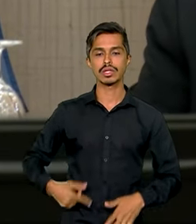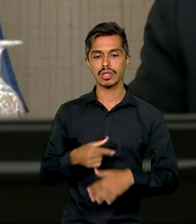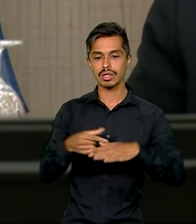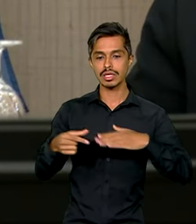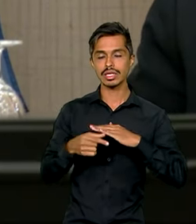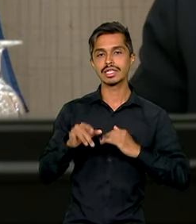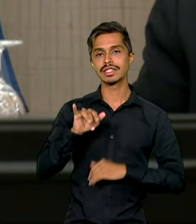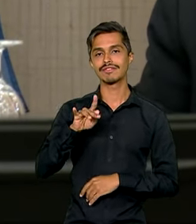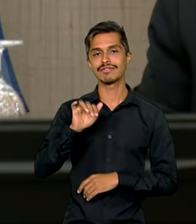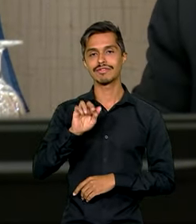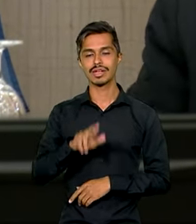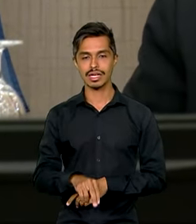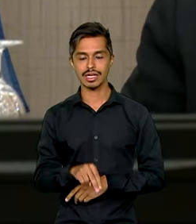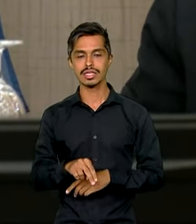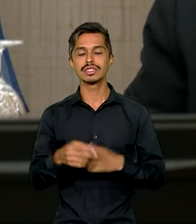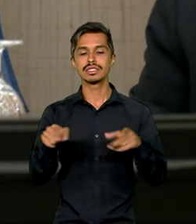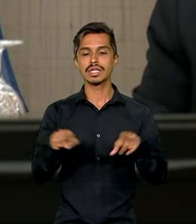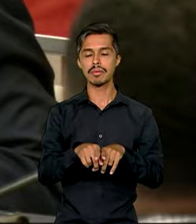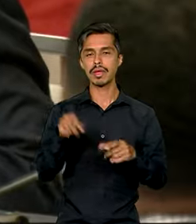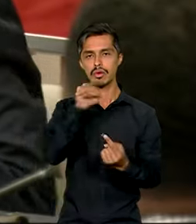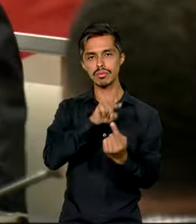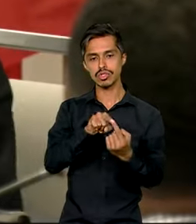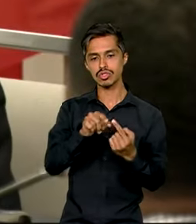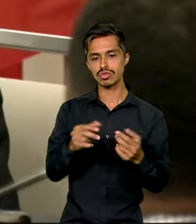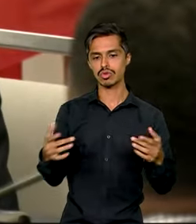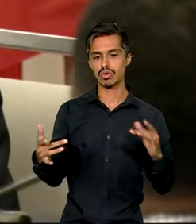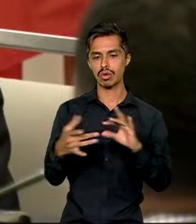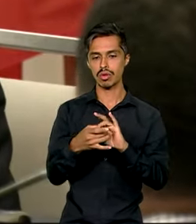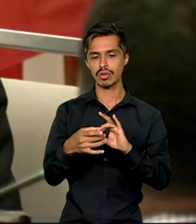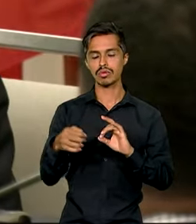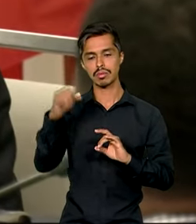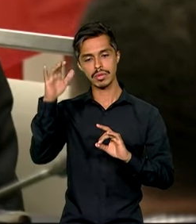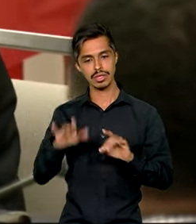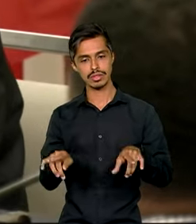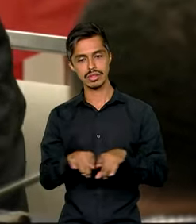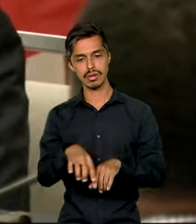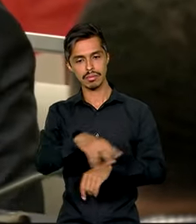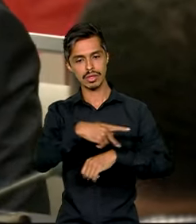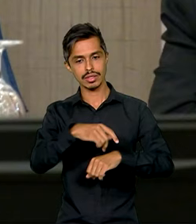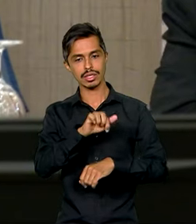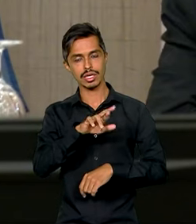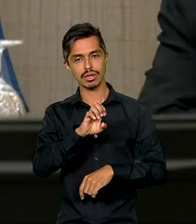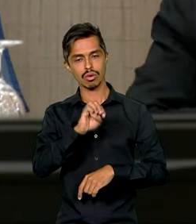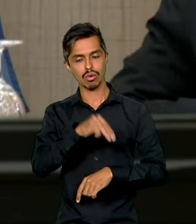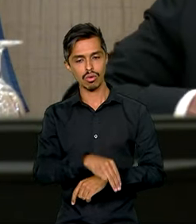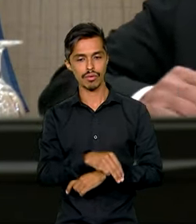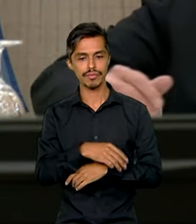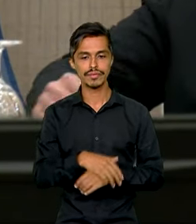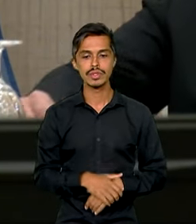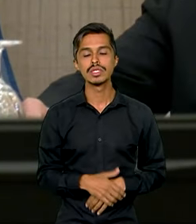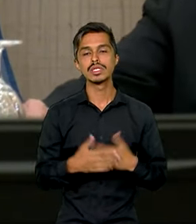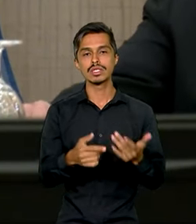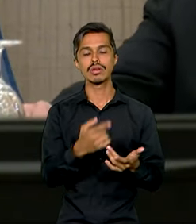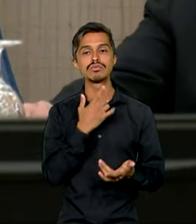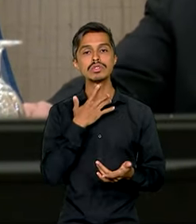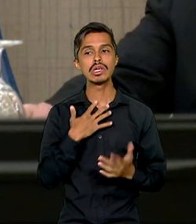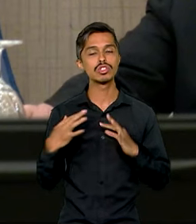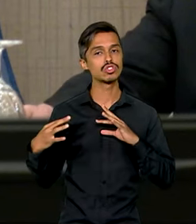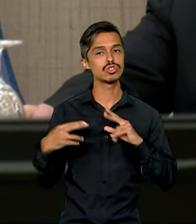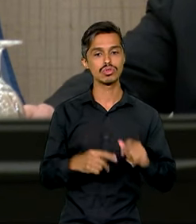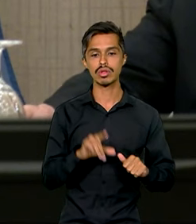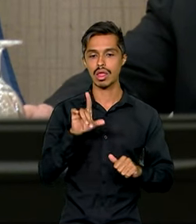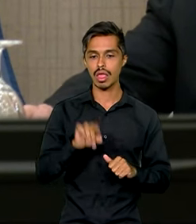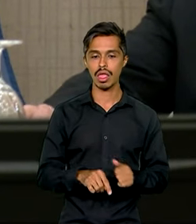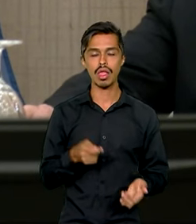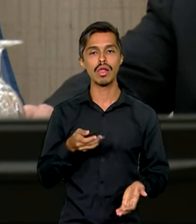ali também destacou os objetivos em com entre o Brasil e os países daic e disse que o desejo de todos